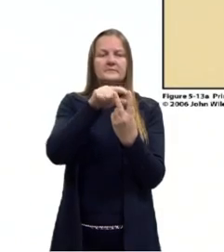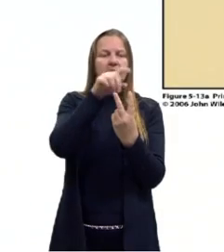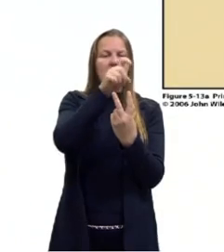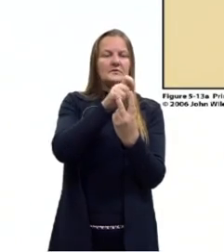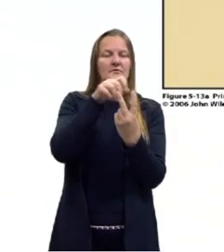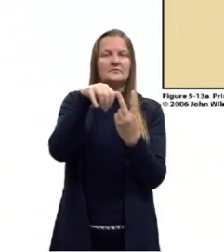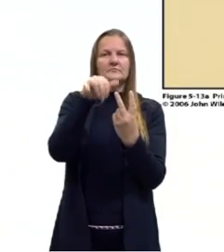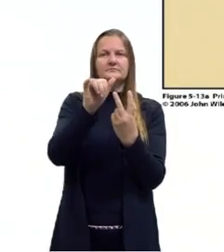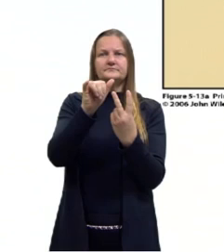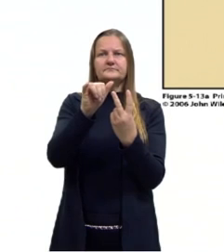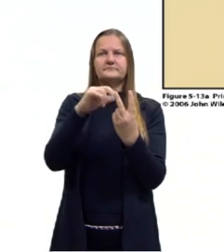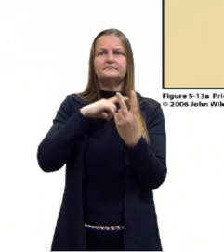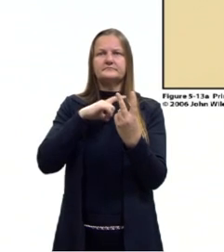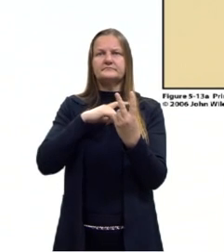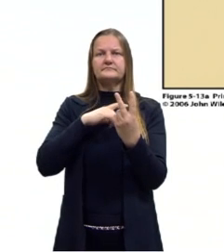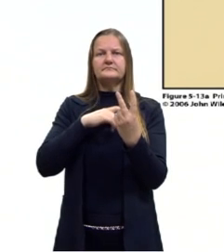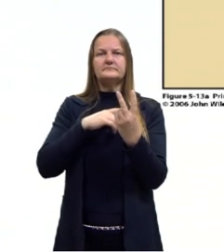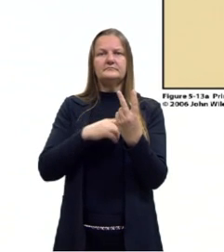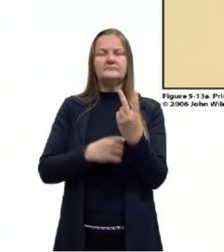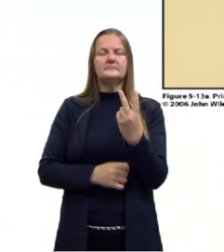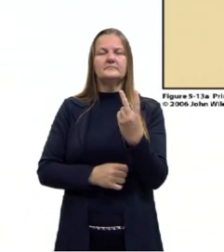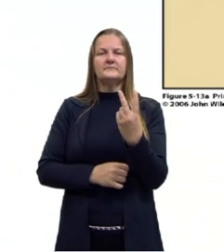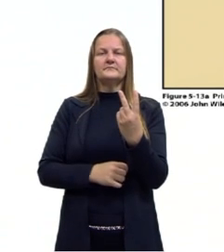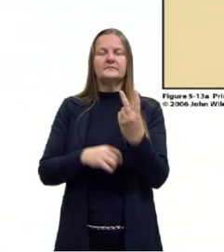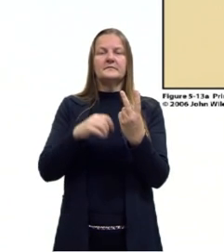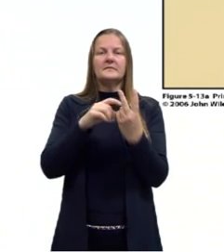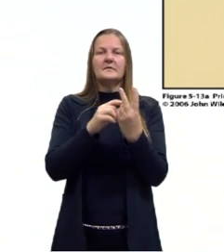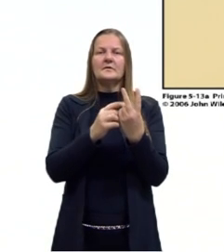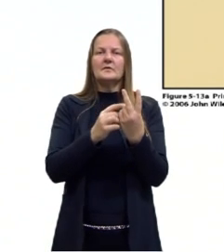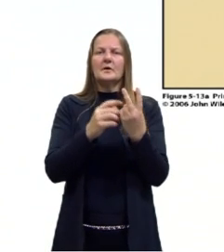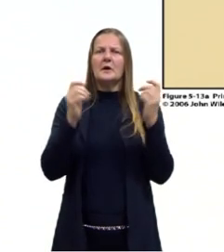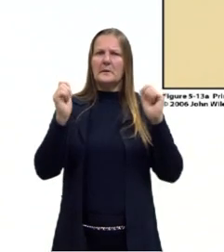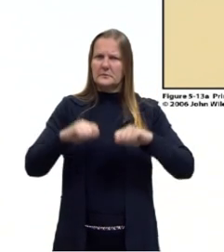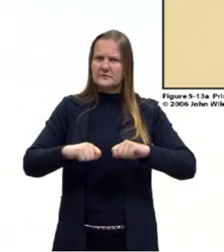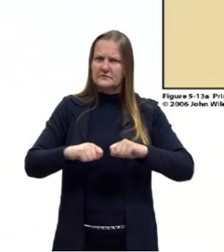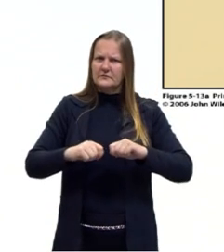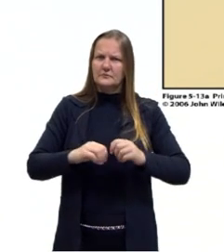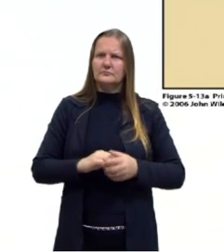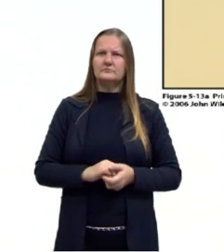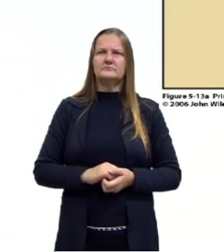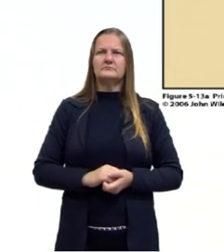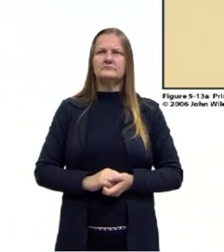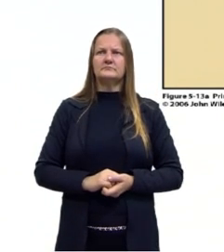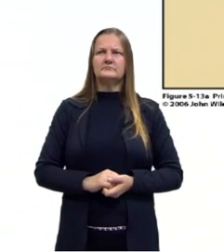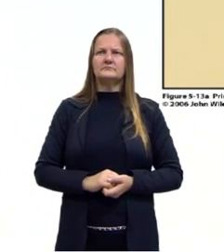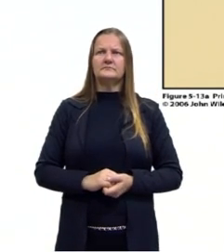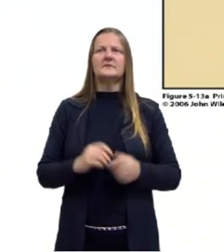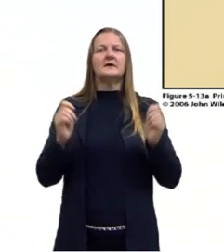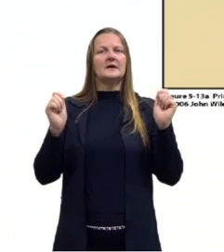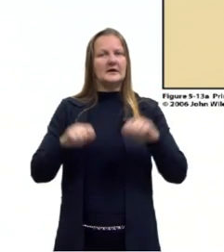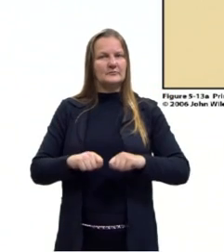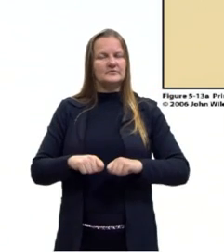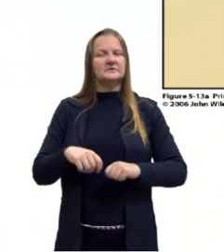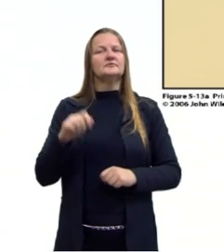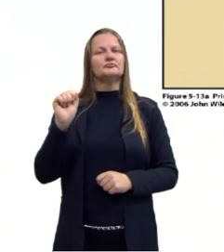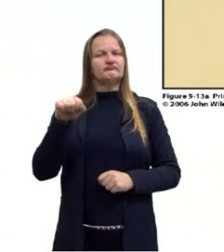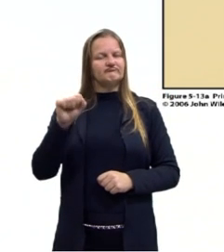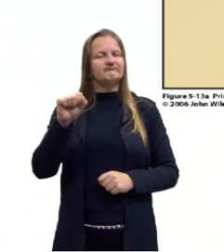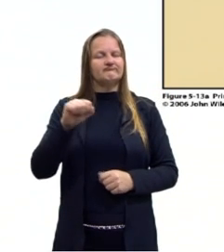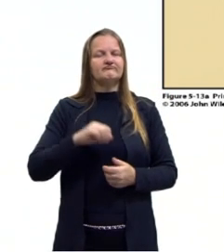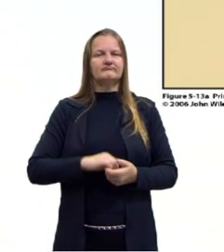XY e tem esse Gene sry pode isso acontecer pode também